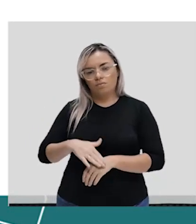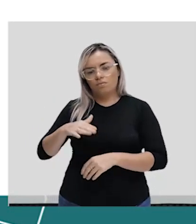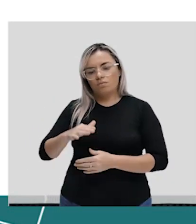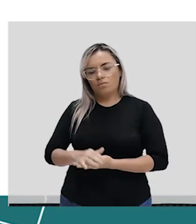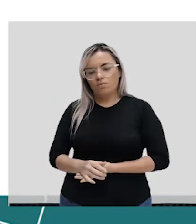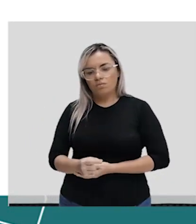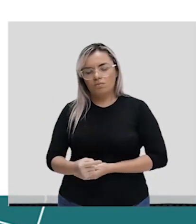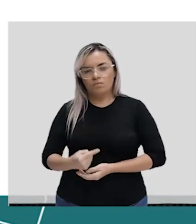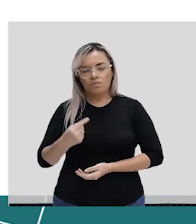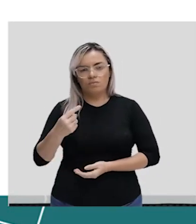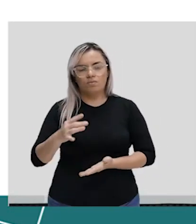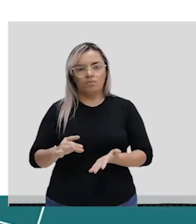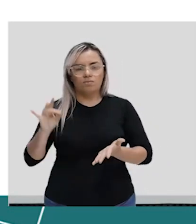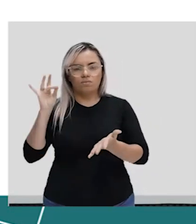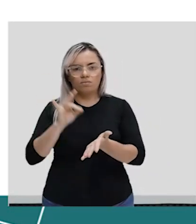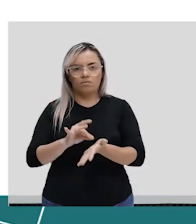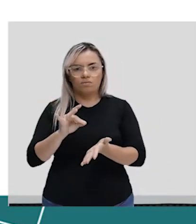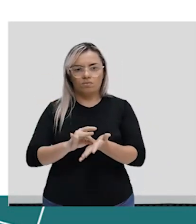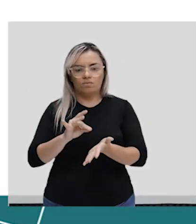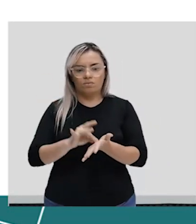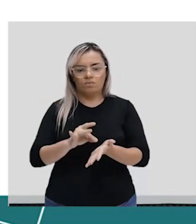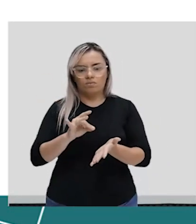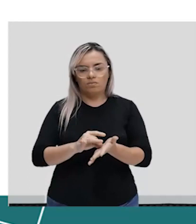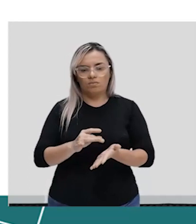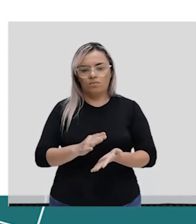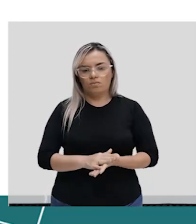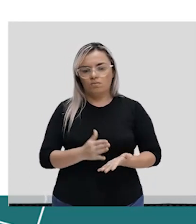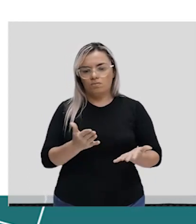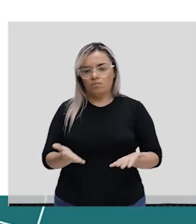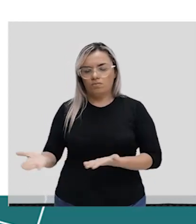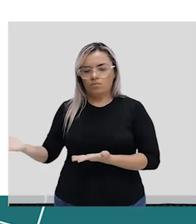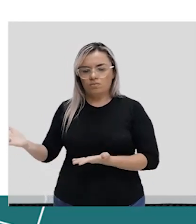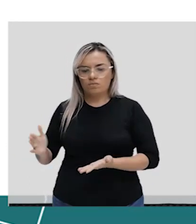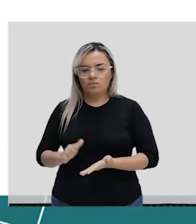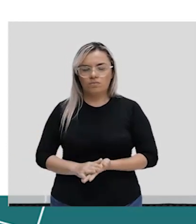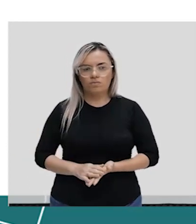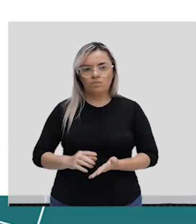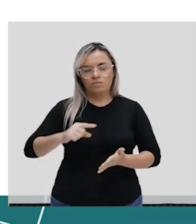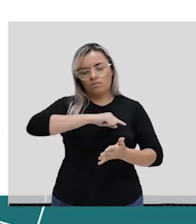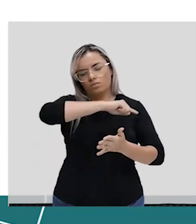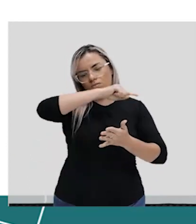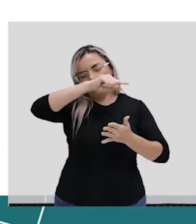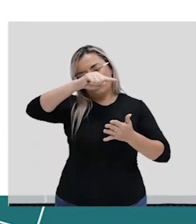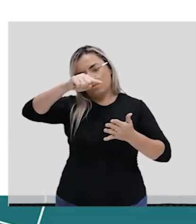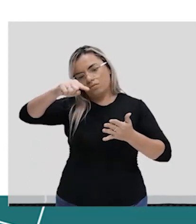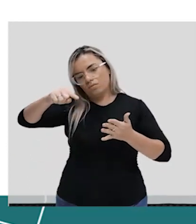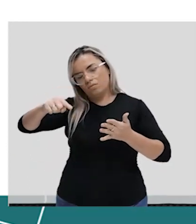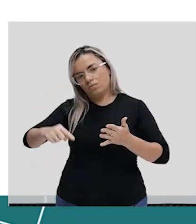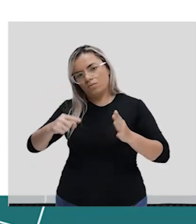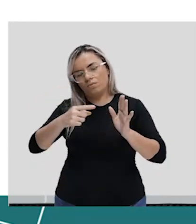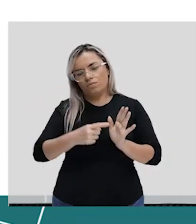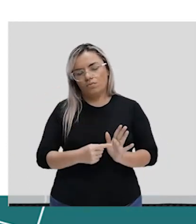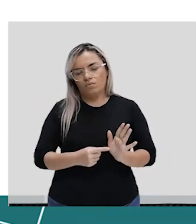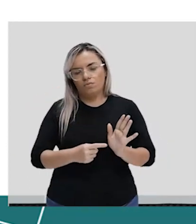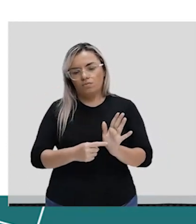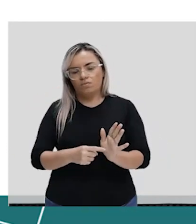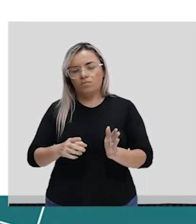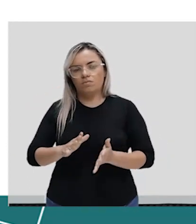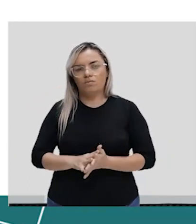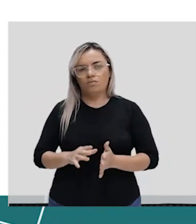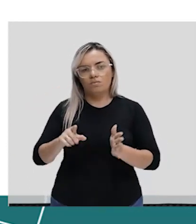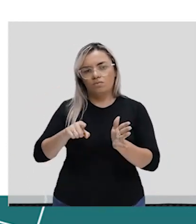nós aqui é verdadeira. Olha só, das sentenças dadas até agora, né, como ele